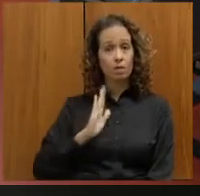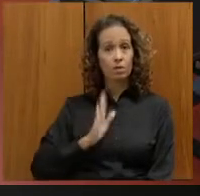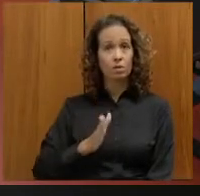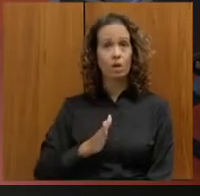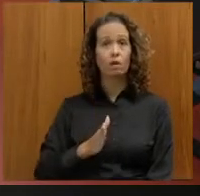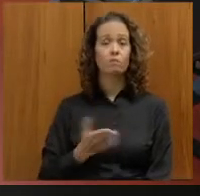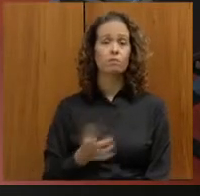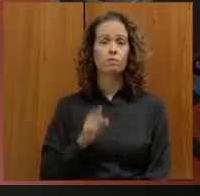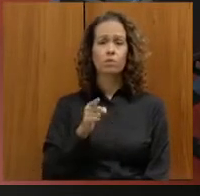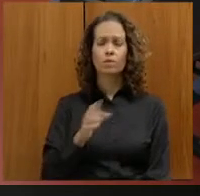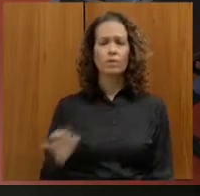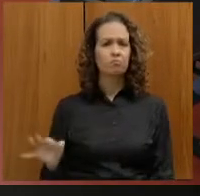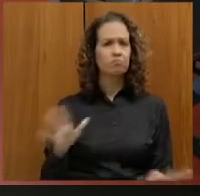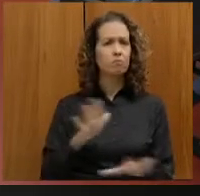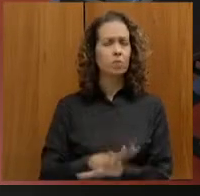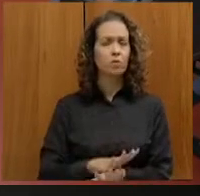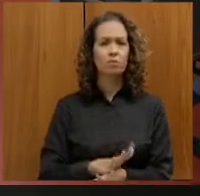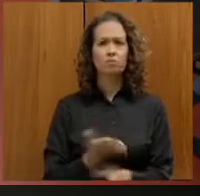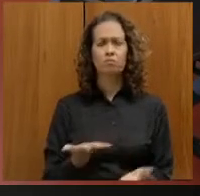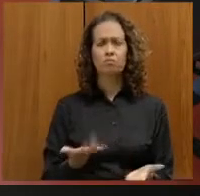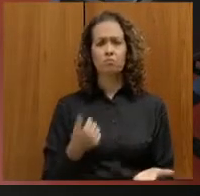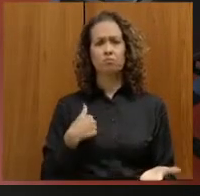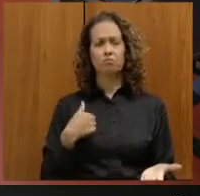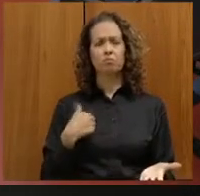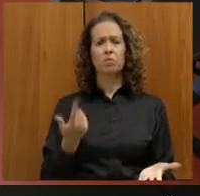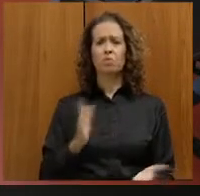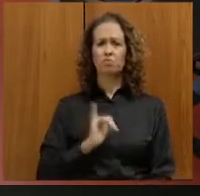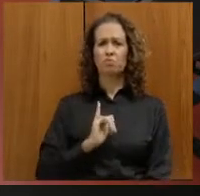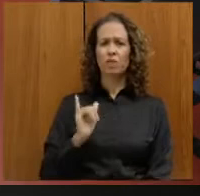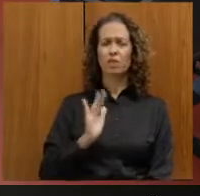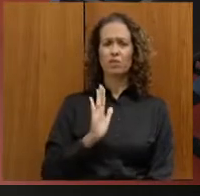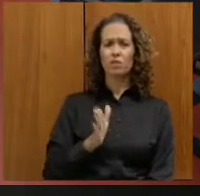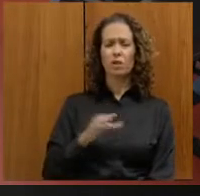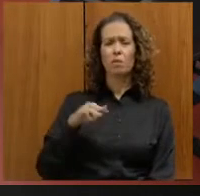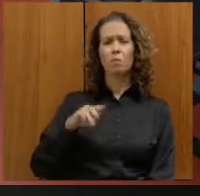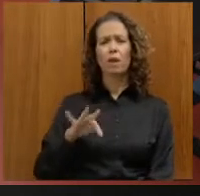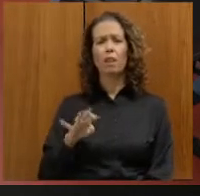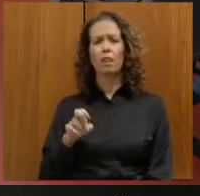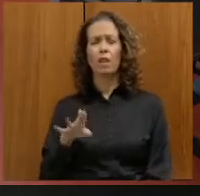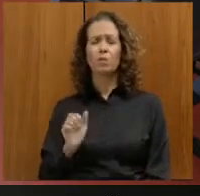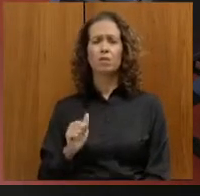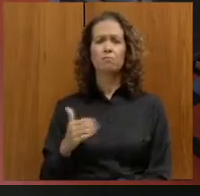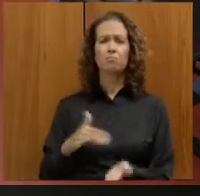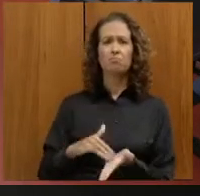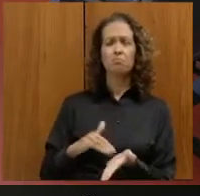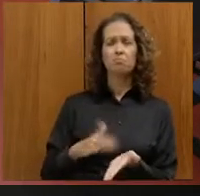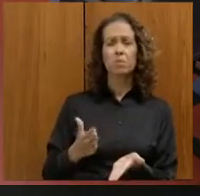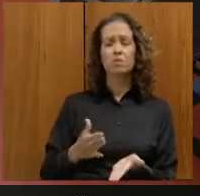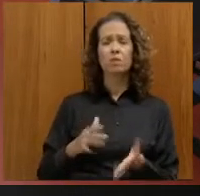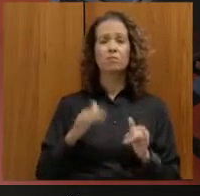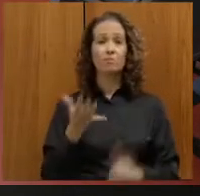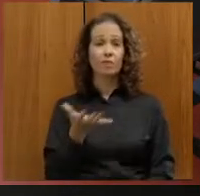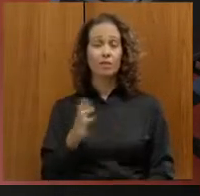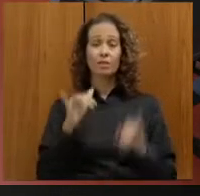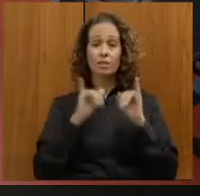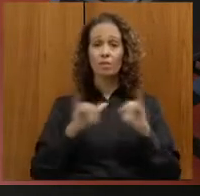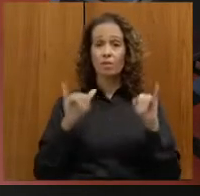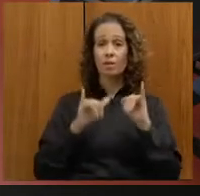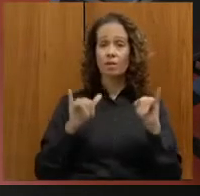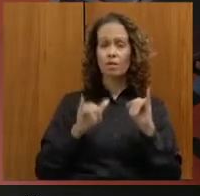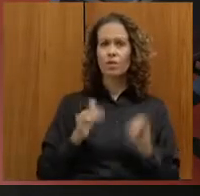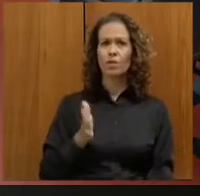e o senhor veio prontinha para tá parecendo Quase que eu até divertir que você quer tá Mateus Simões que eu queria fazer aquela propaganda Zinha já